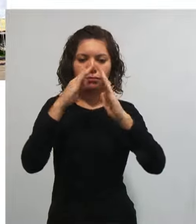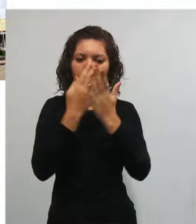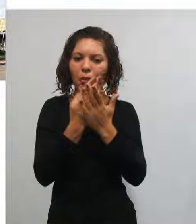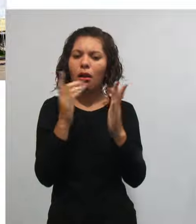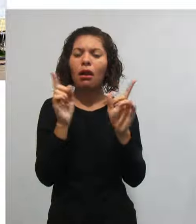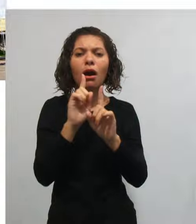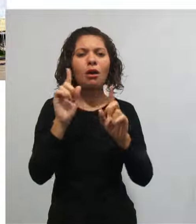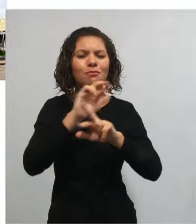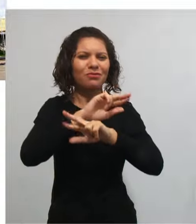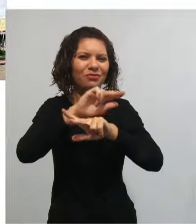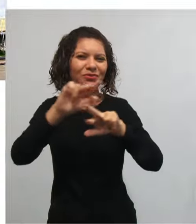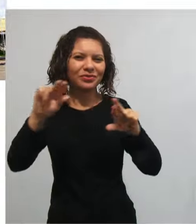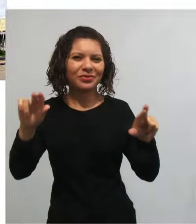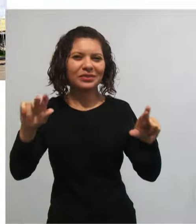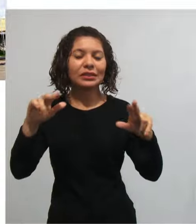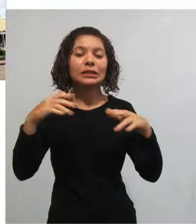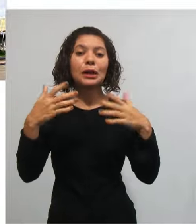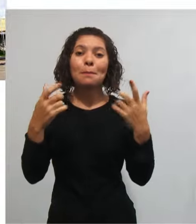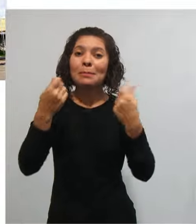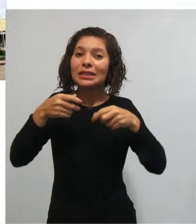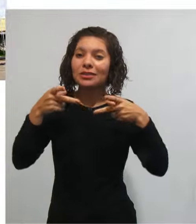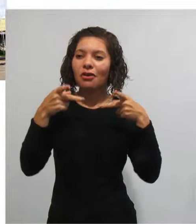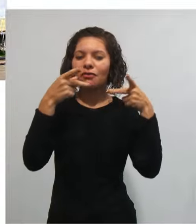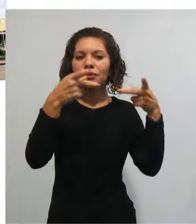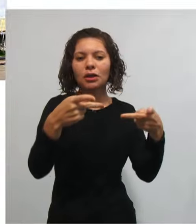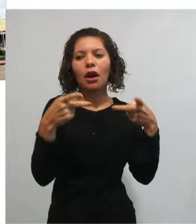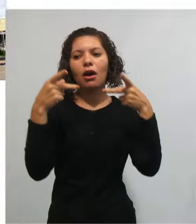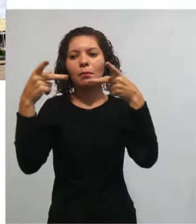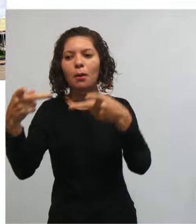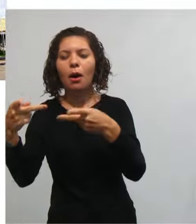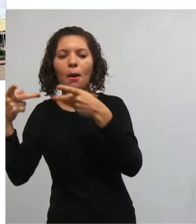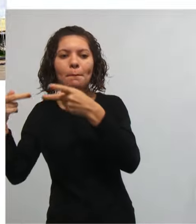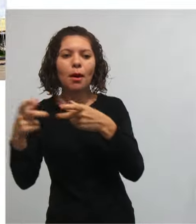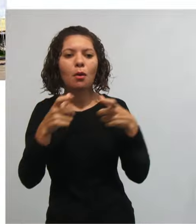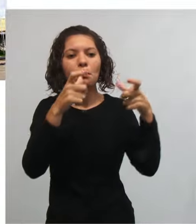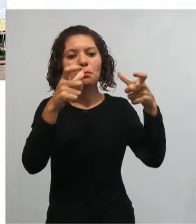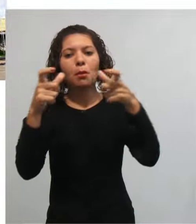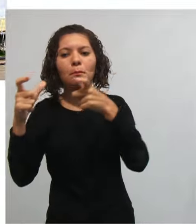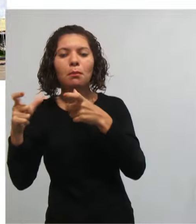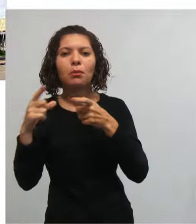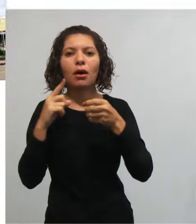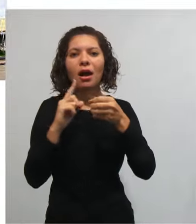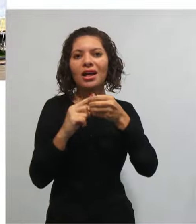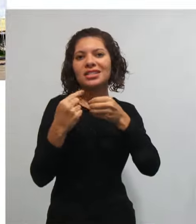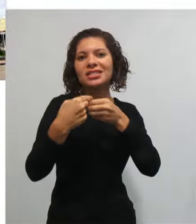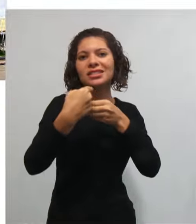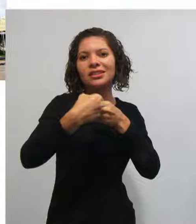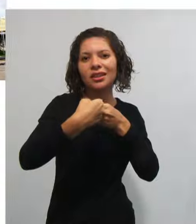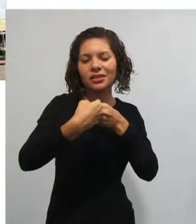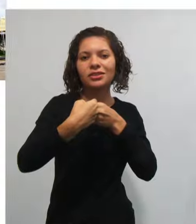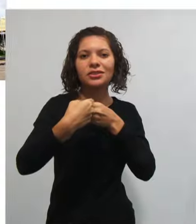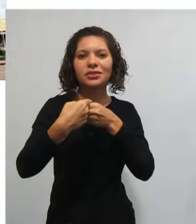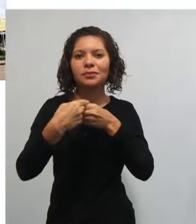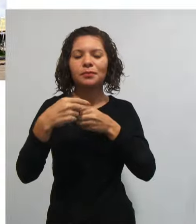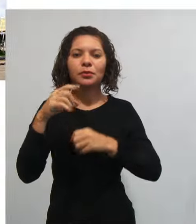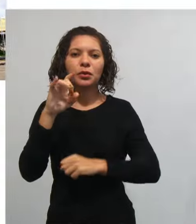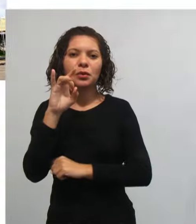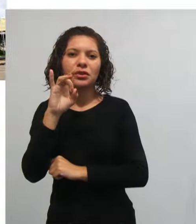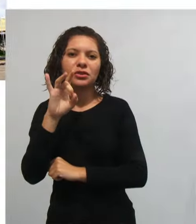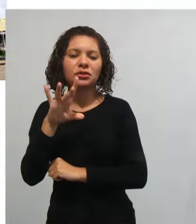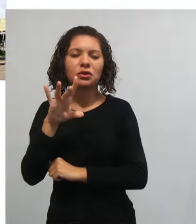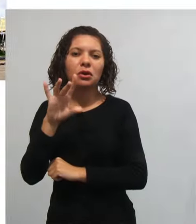educativos não é apenas a sala de aula então há uma incentivo para visitas e trabalhos de conhecimento da